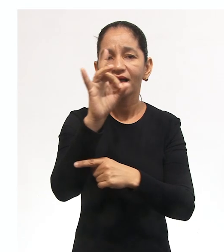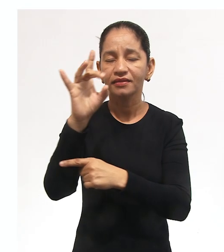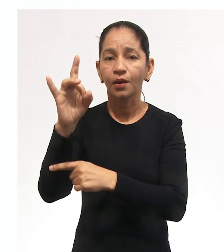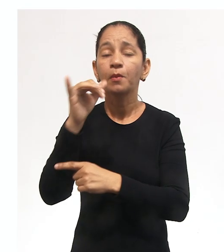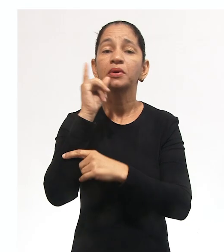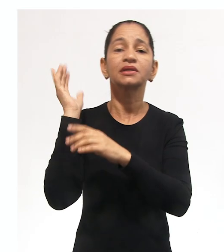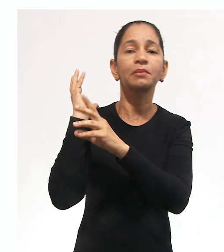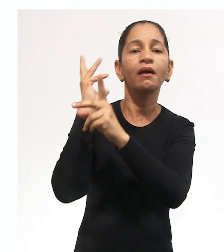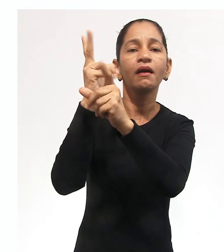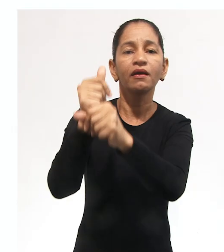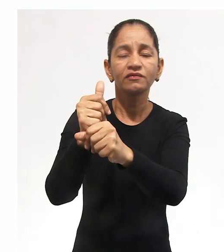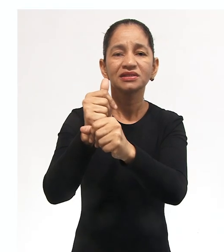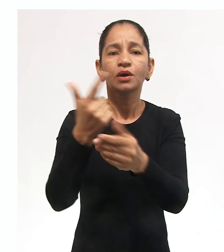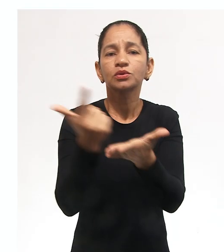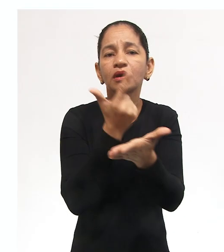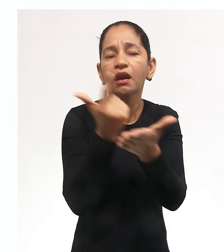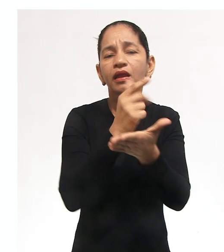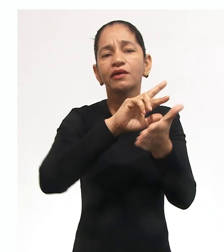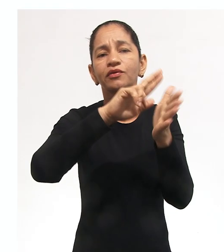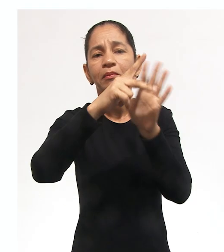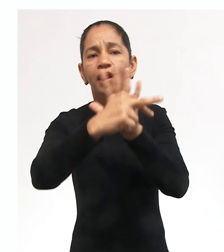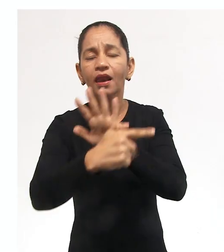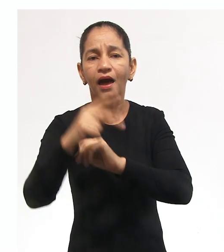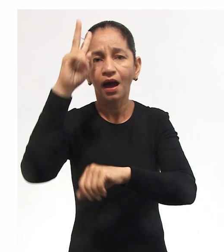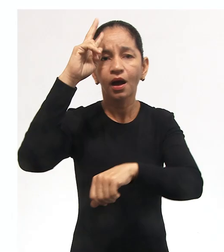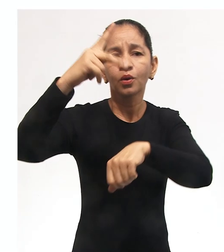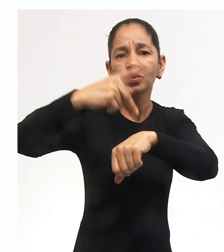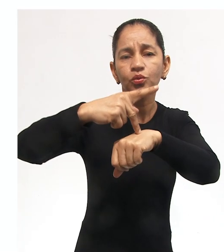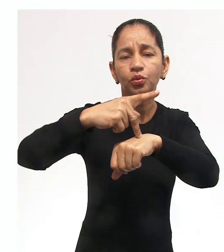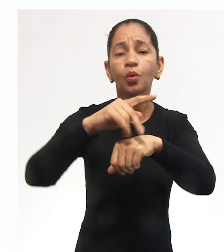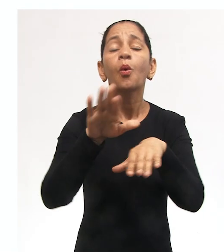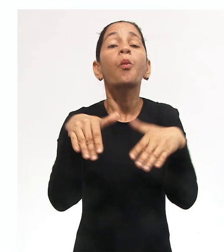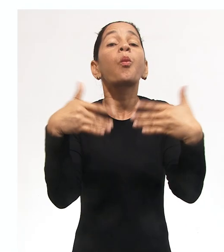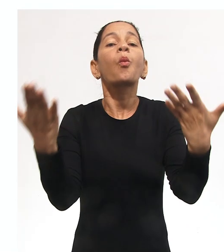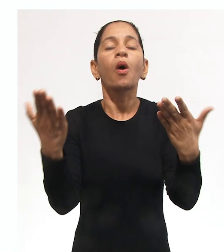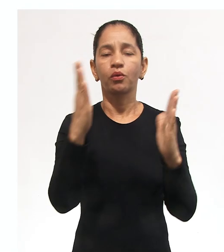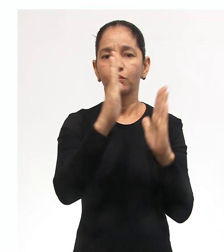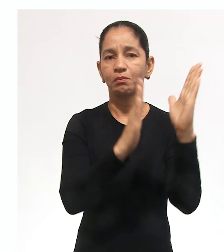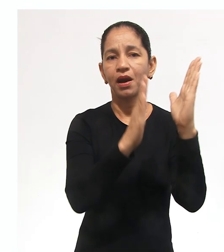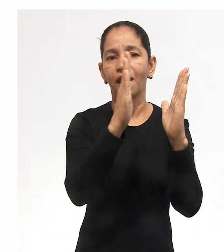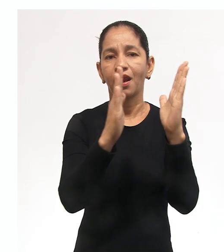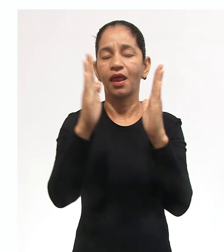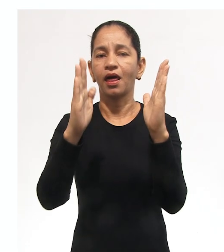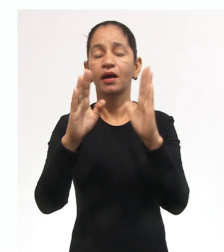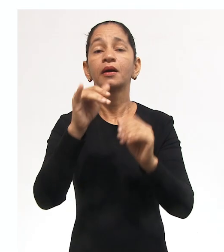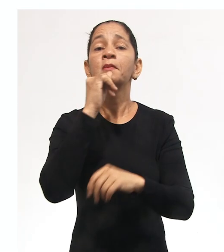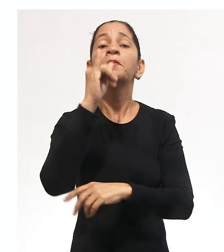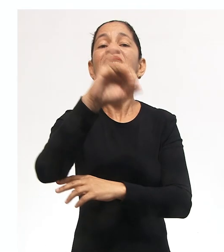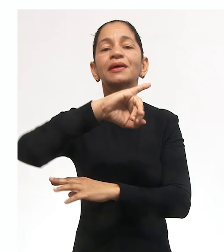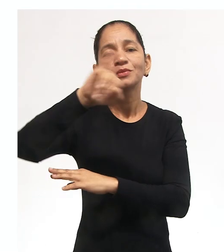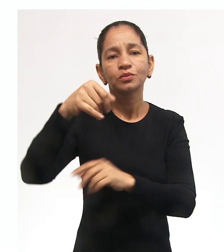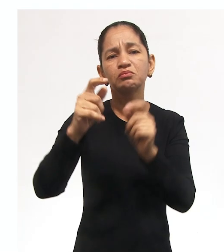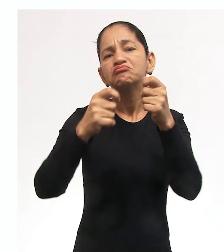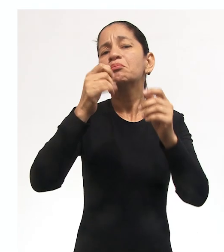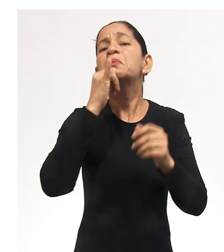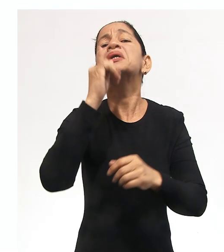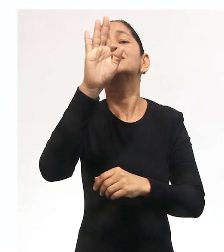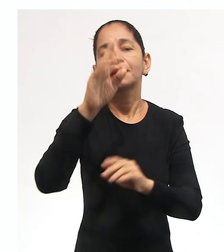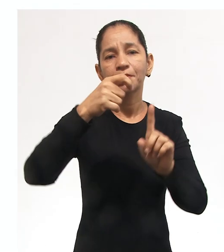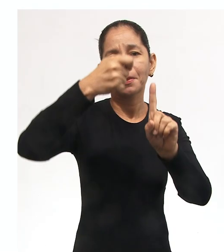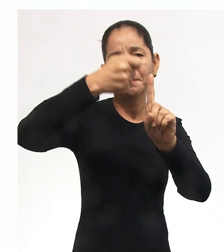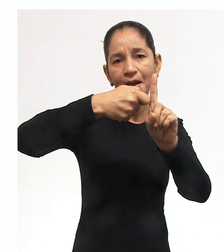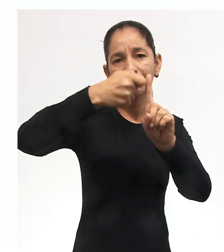exemplo, revisão bibliográfica. Em que período do tempo, vou colocar aqui, janeiro,